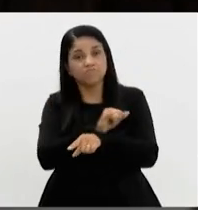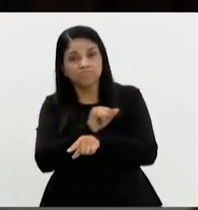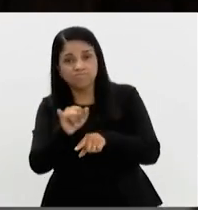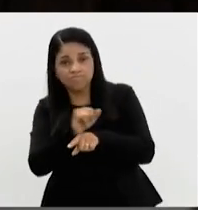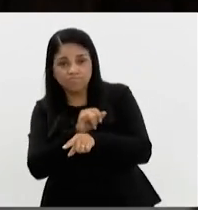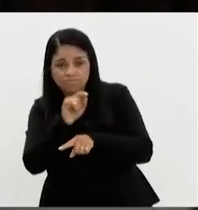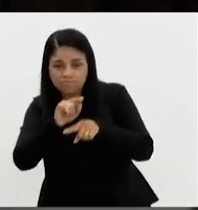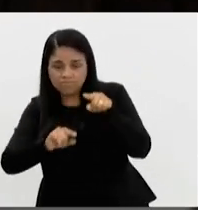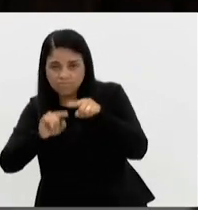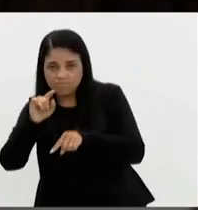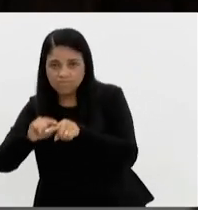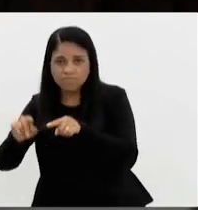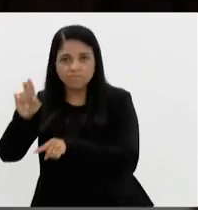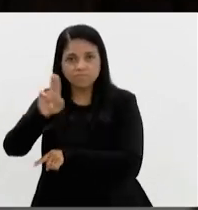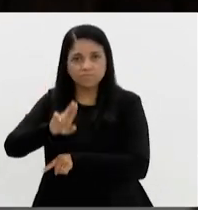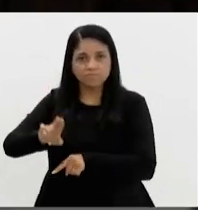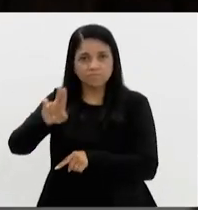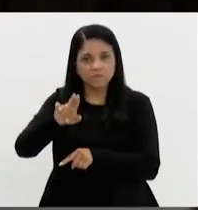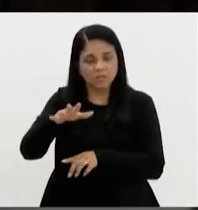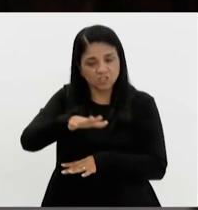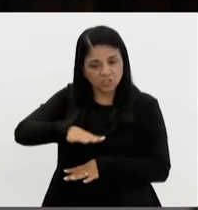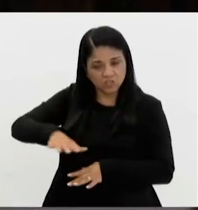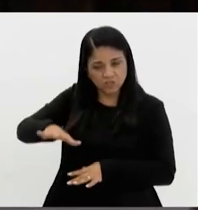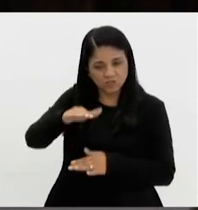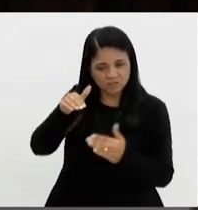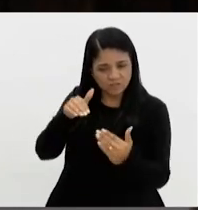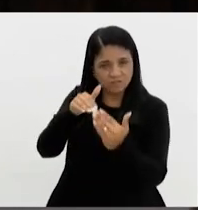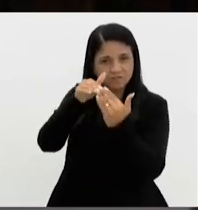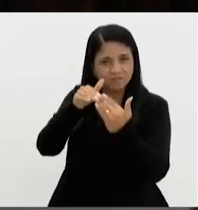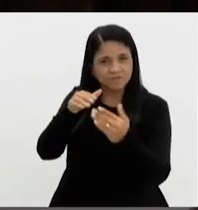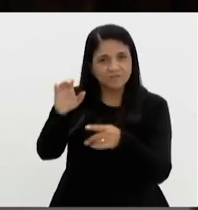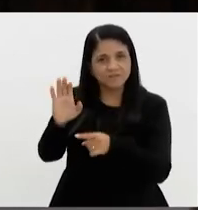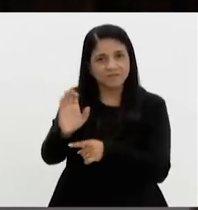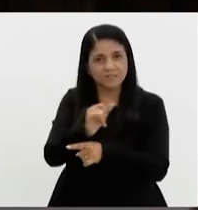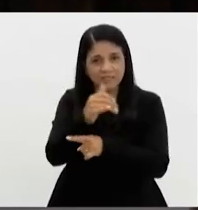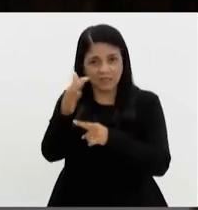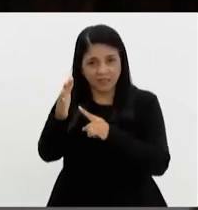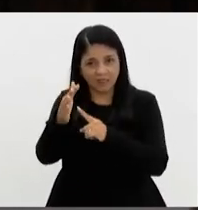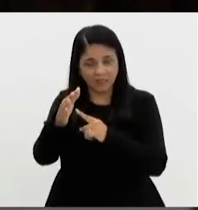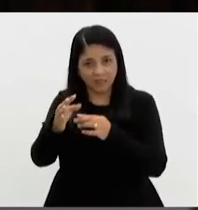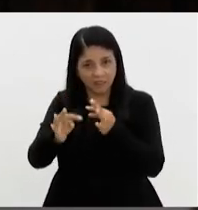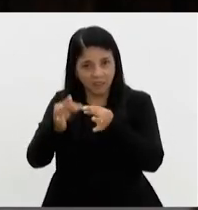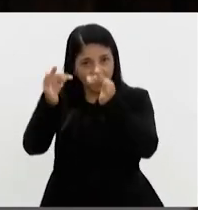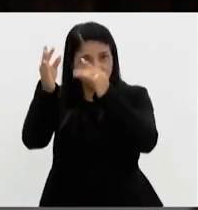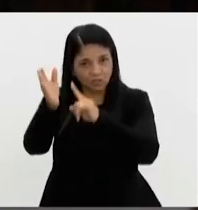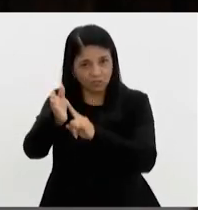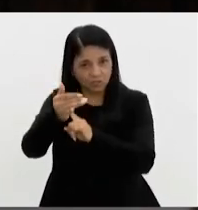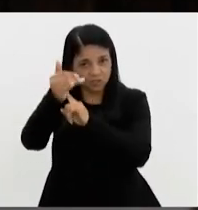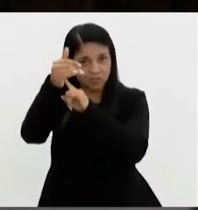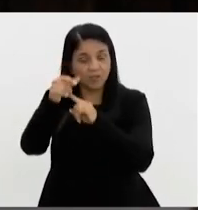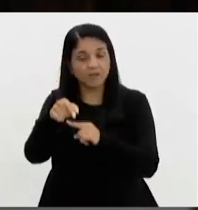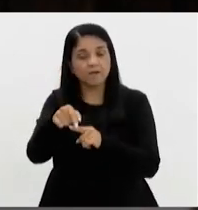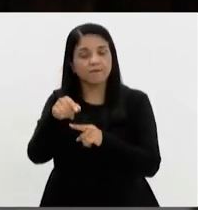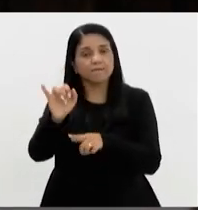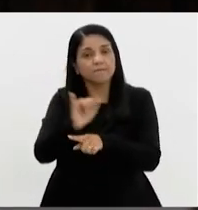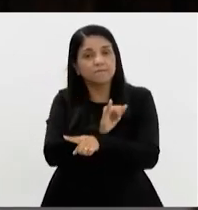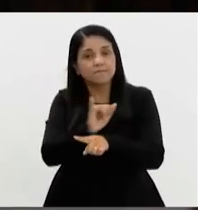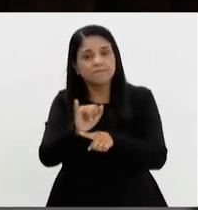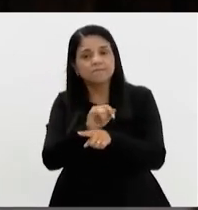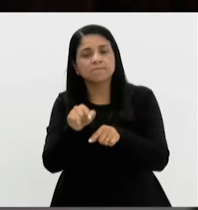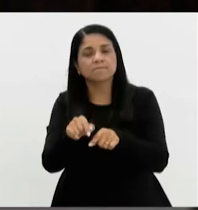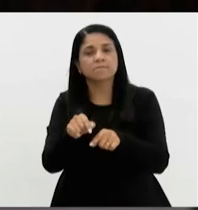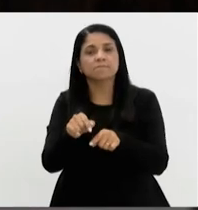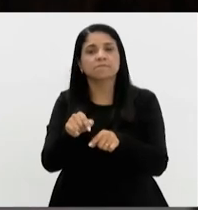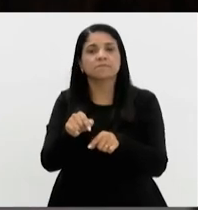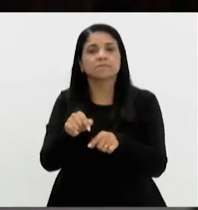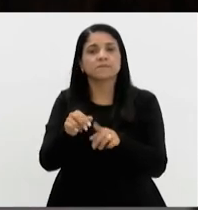melhor de acordo com senário e as ferramentas tecnológicas existentes em cada momento eleitoral elaborar as suas resoluções de modo que nós